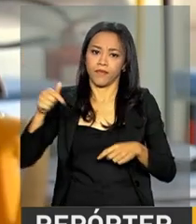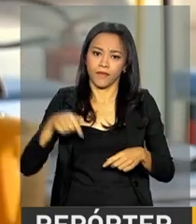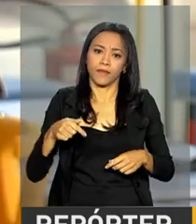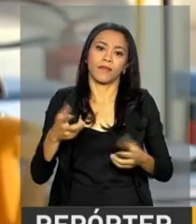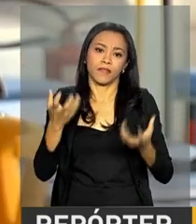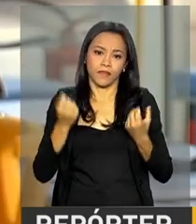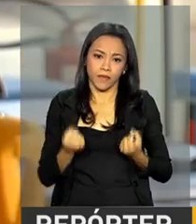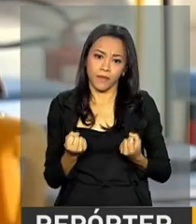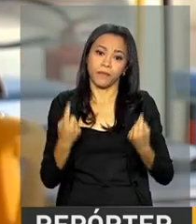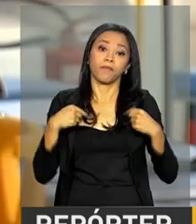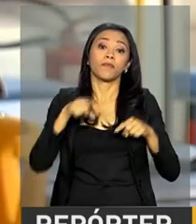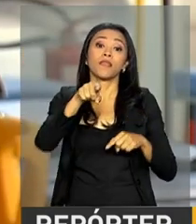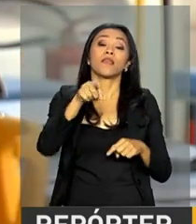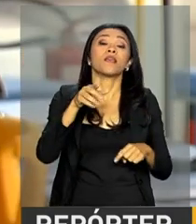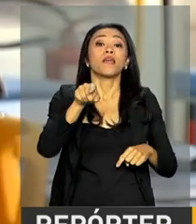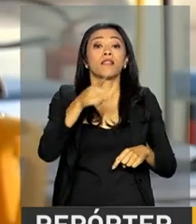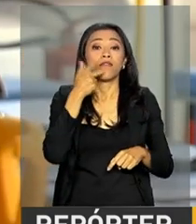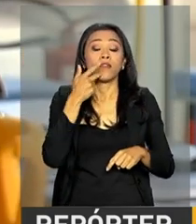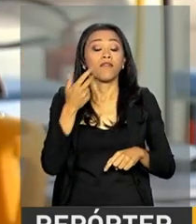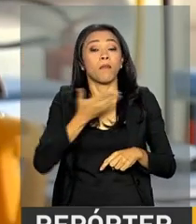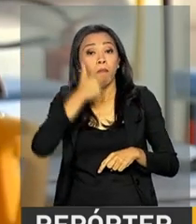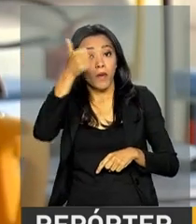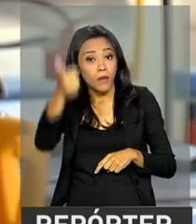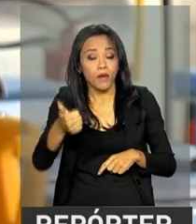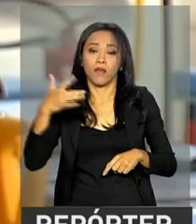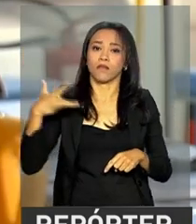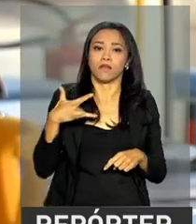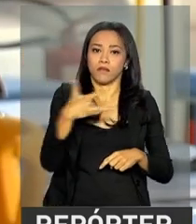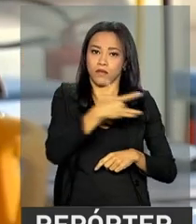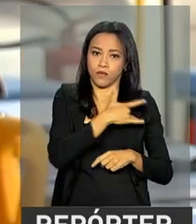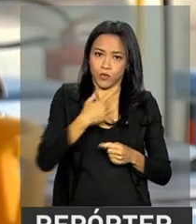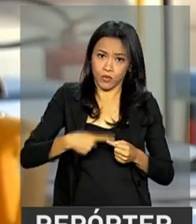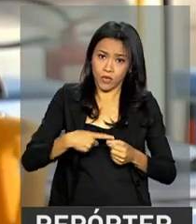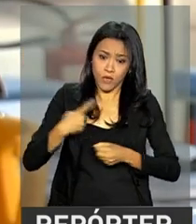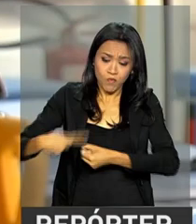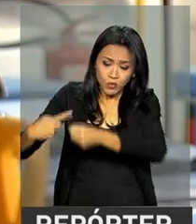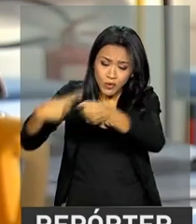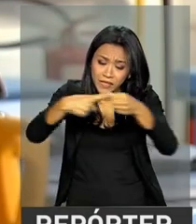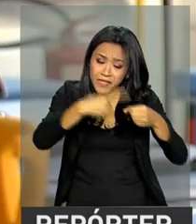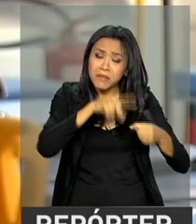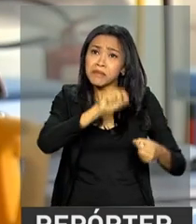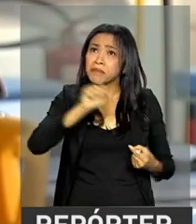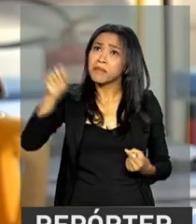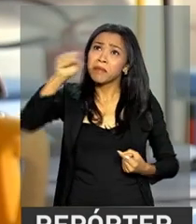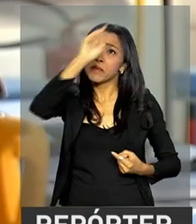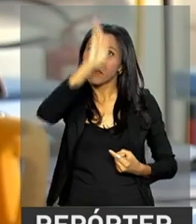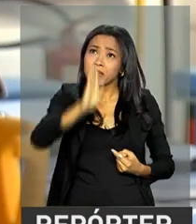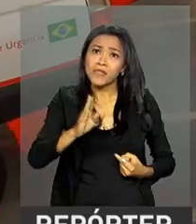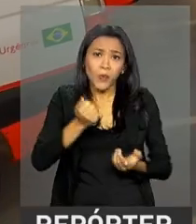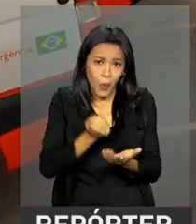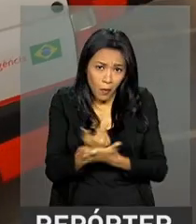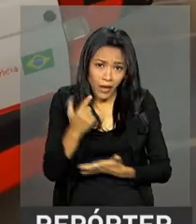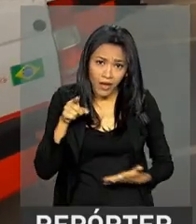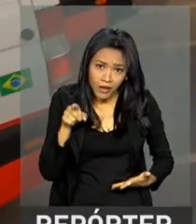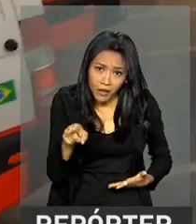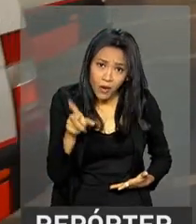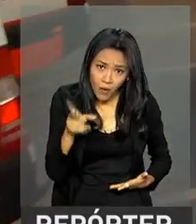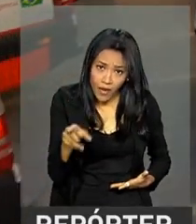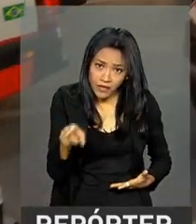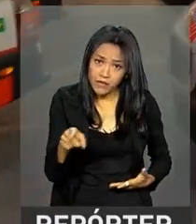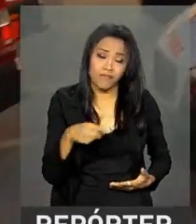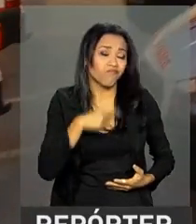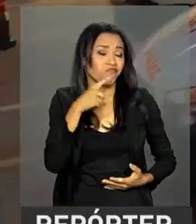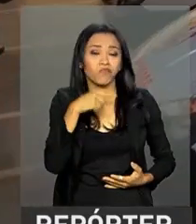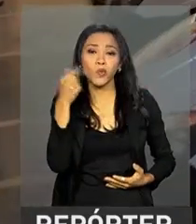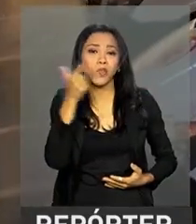melhorar o serviço da qualidade na saúde porque o município sozinho não tem condições de comprar mudança dessa os veículos fazem parte